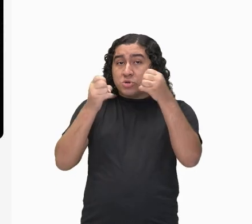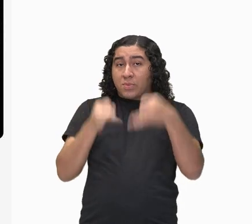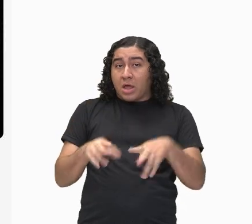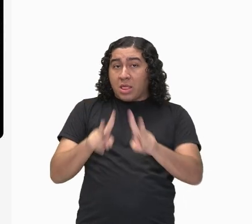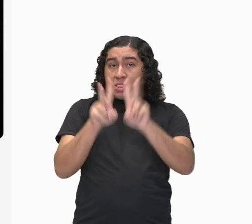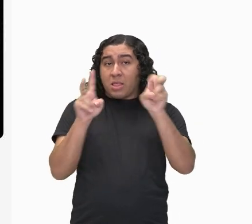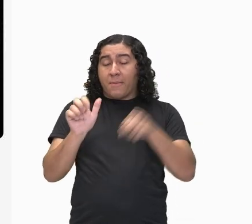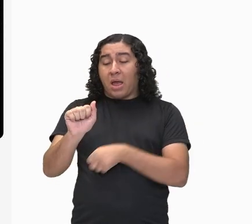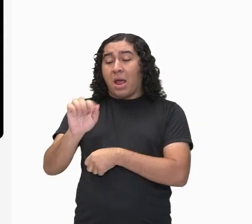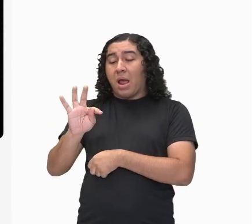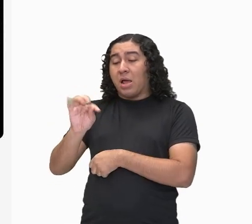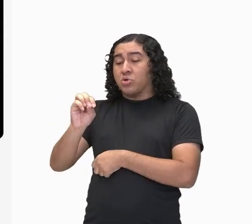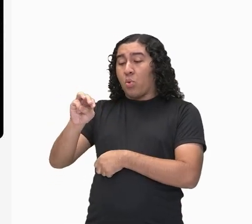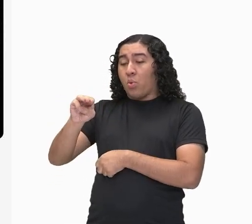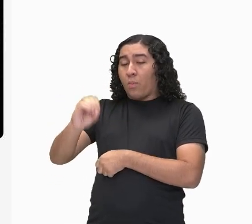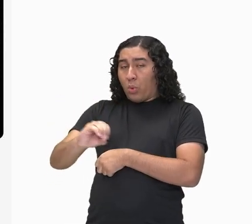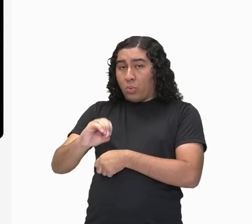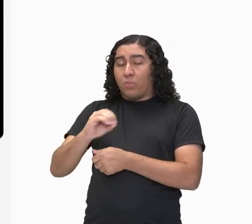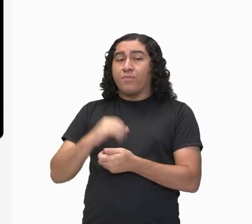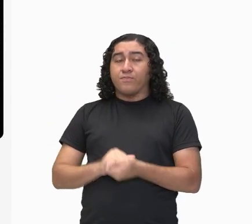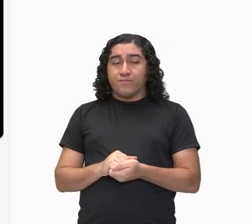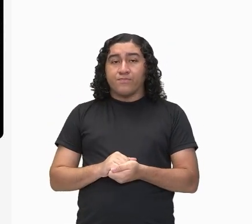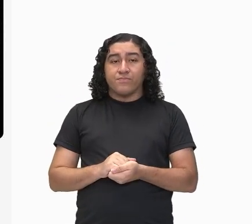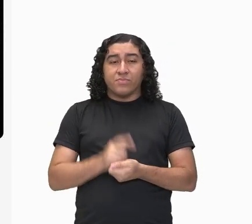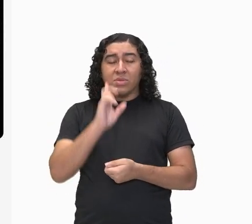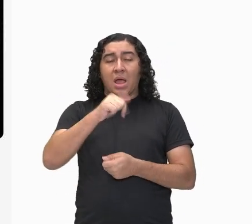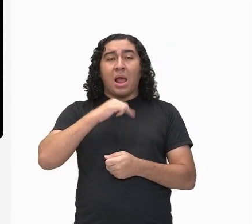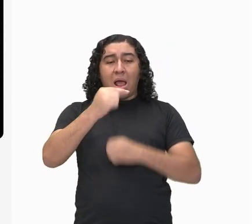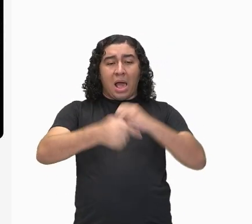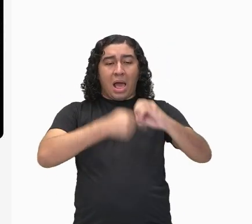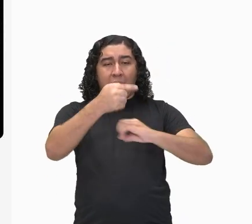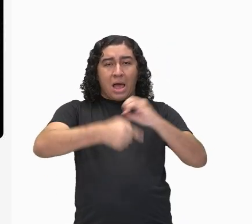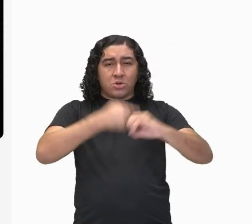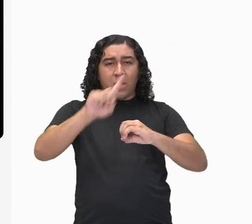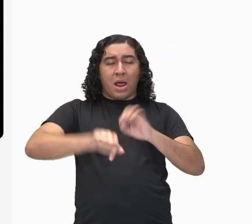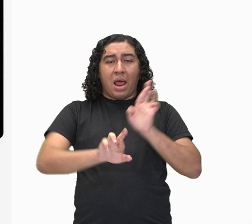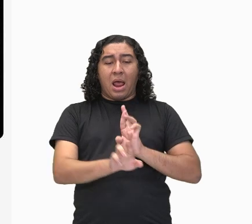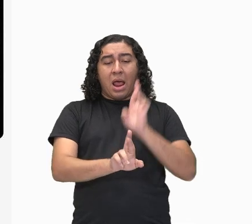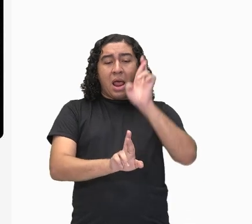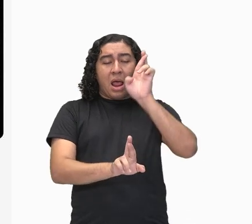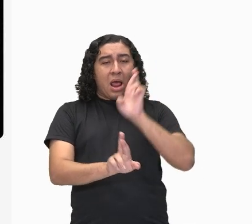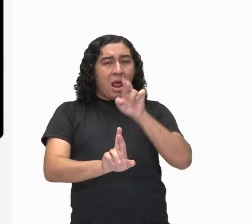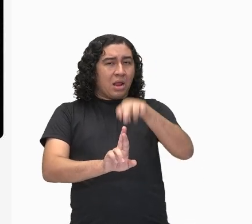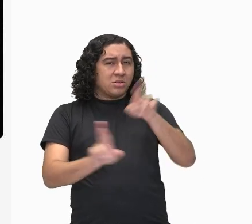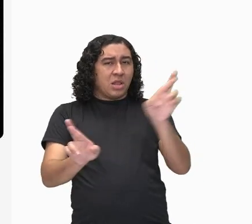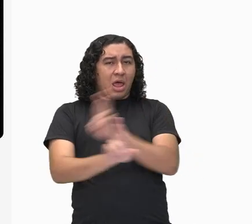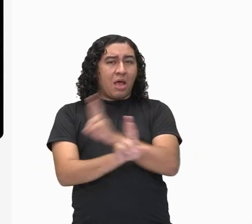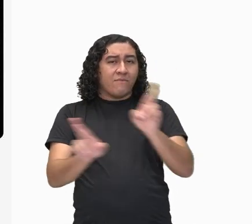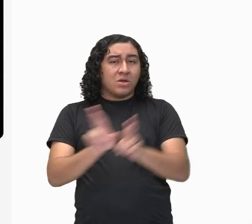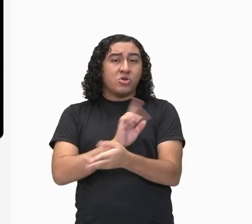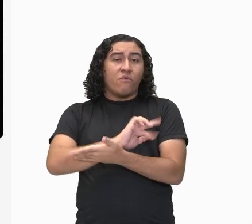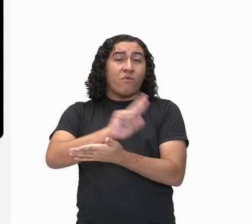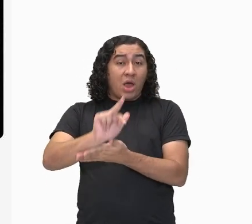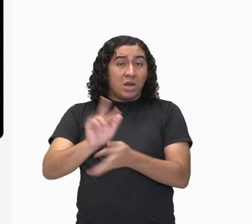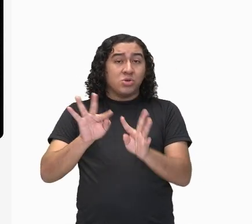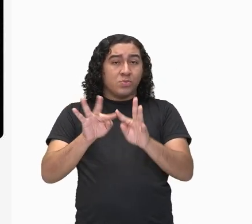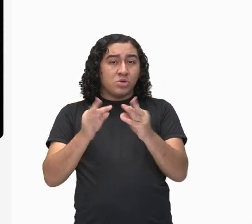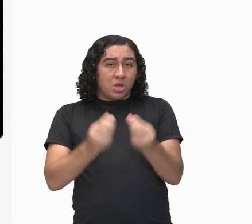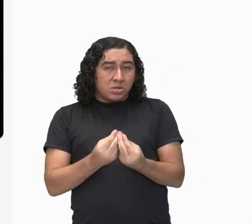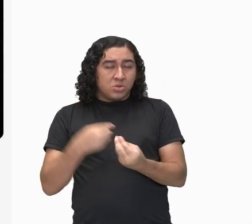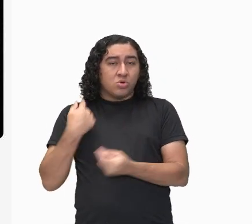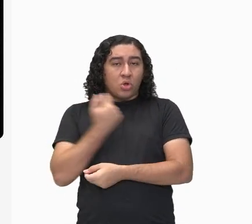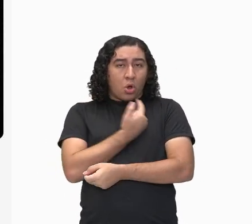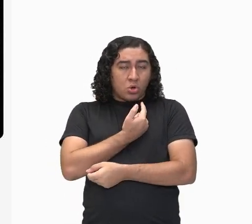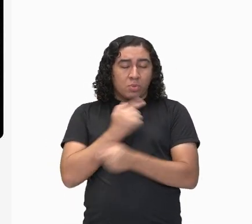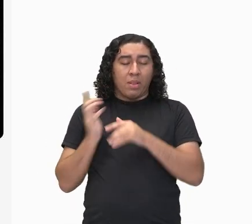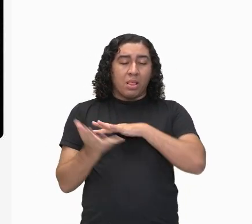termo átomos, que estão relacionados com várias, ou todas as substâncias que estão presentes no nosso planeta,